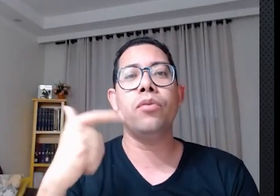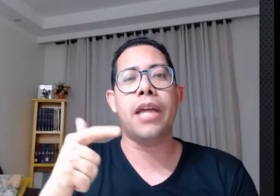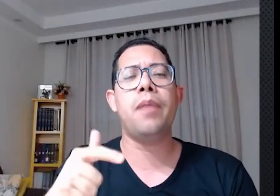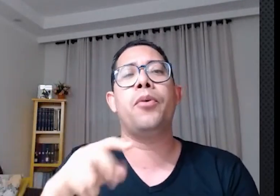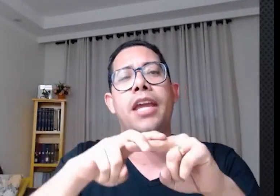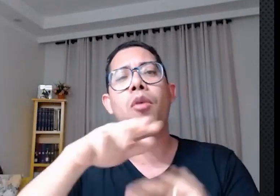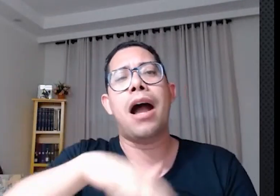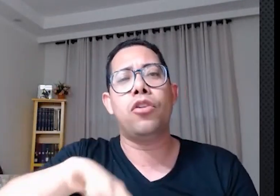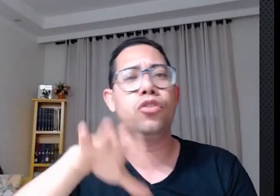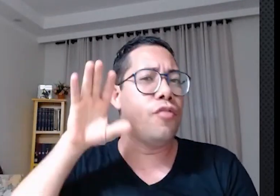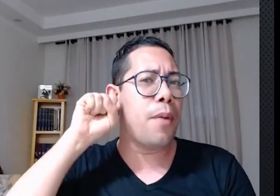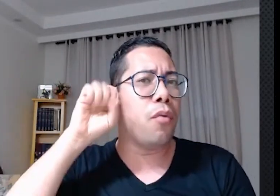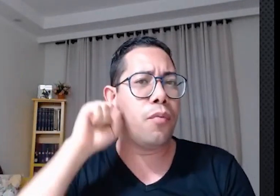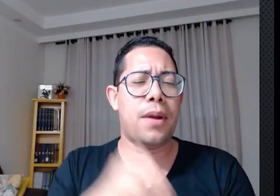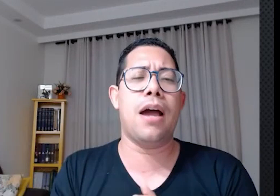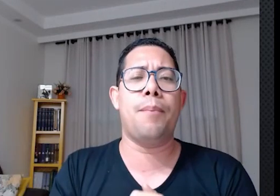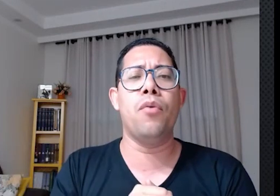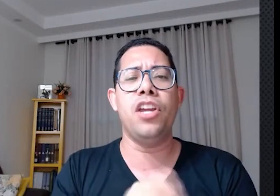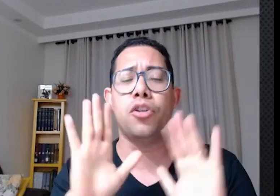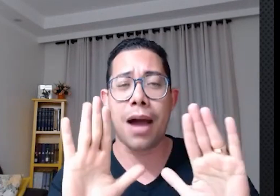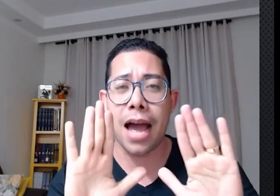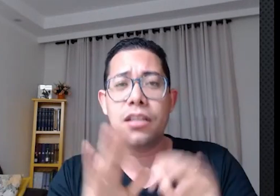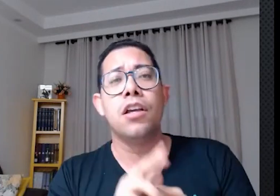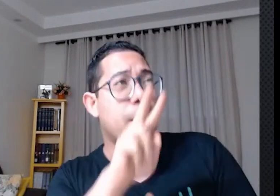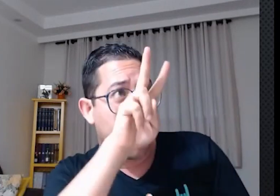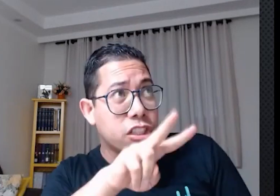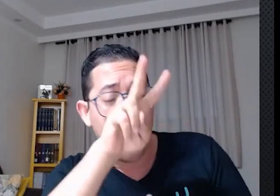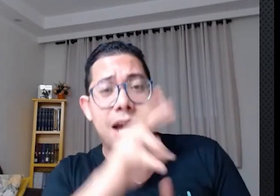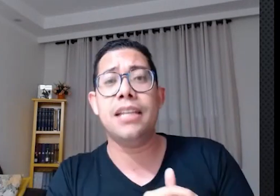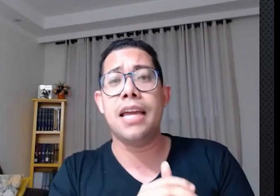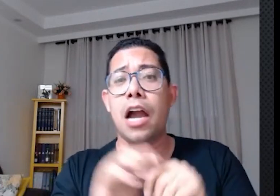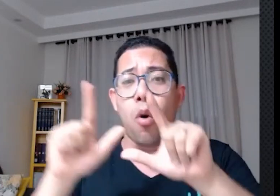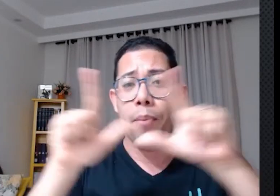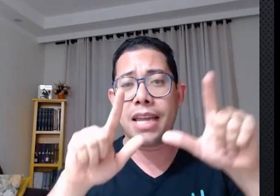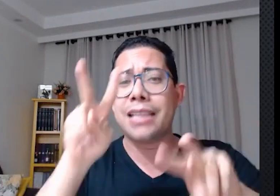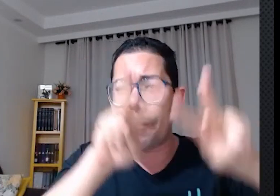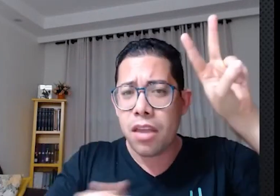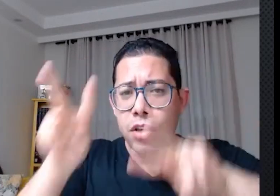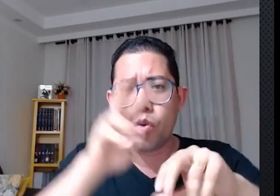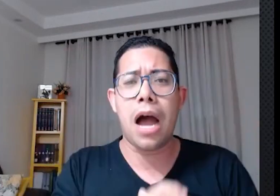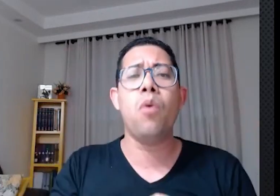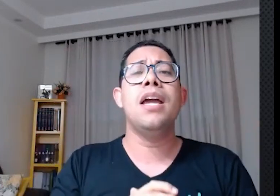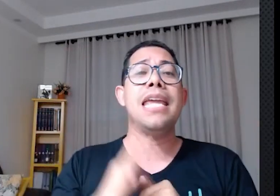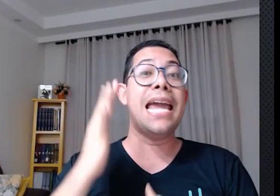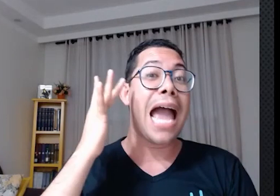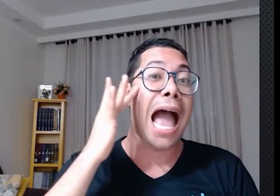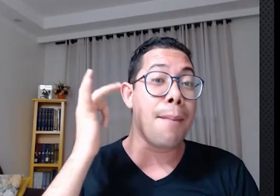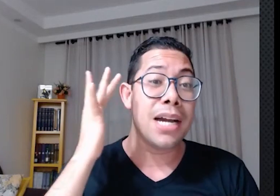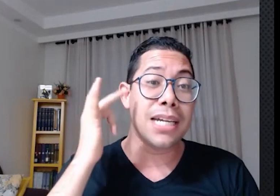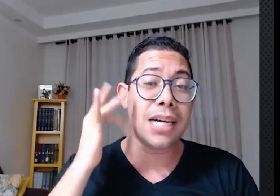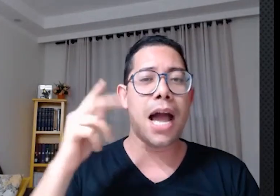gente não tem, porque é uma aula exclusiva para ouvinte, mas você pode dar uma lida e acompanhar, tá bem visual. E